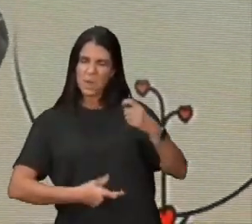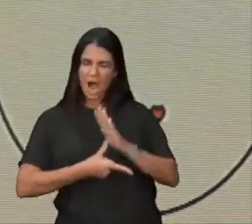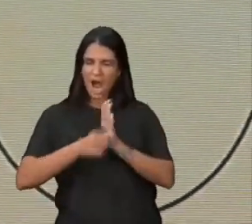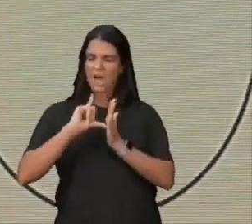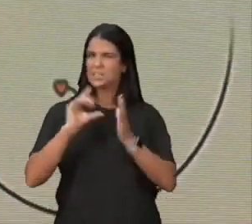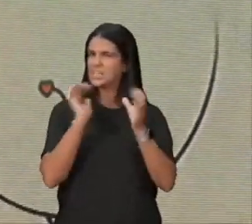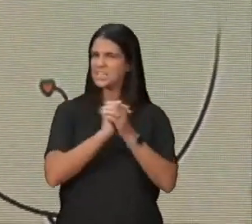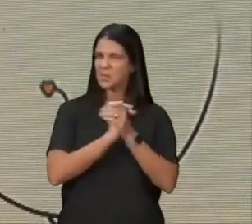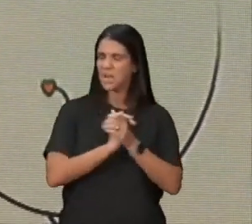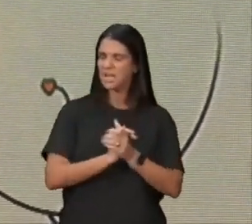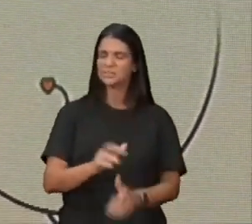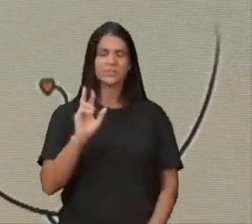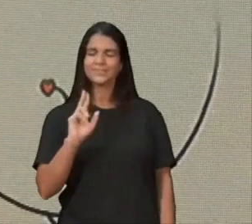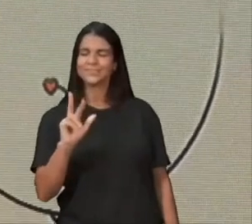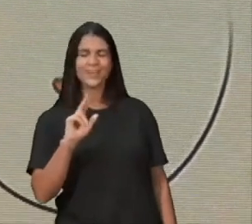é,